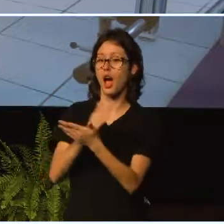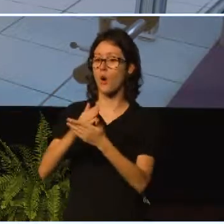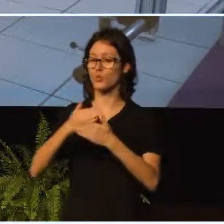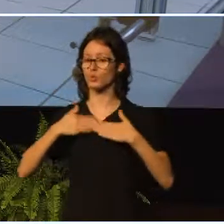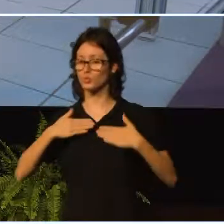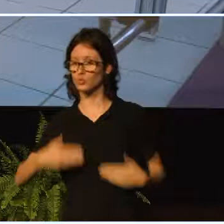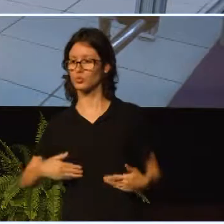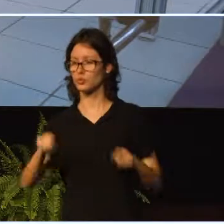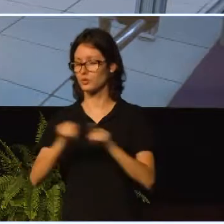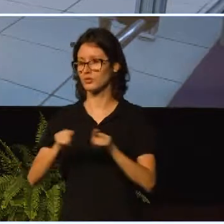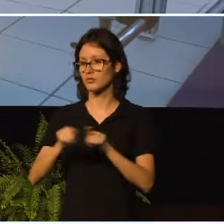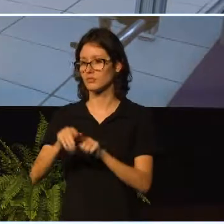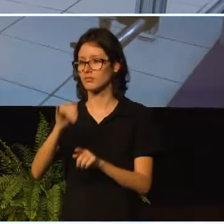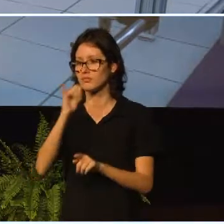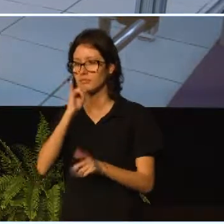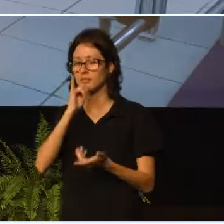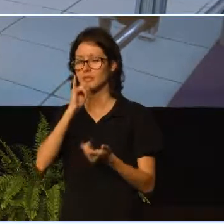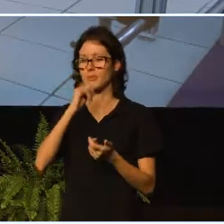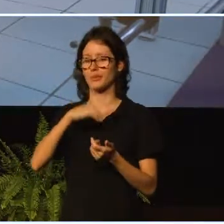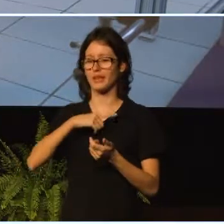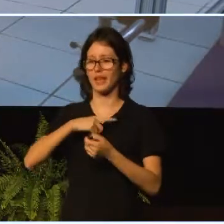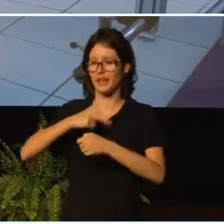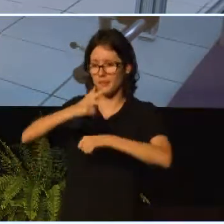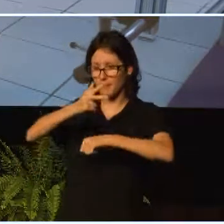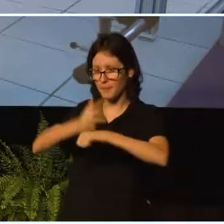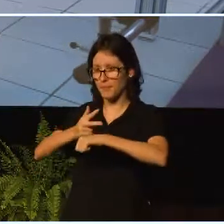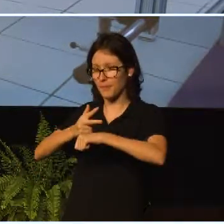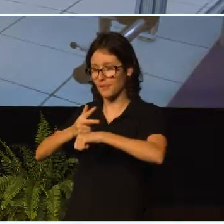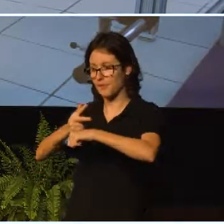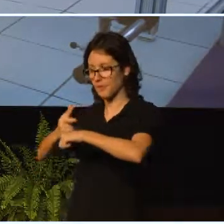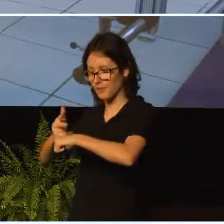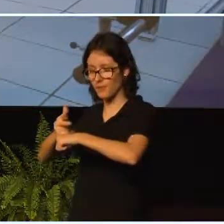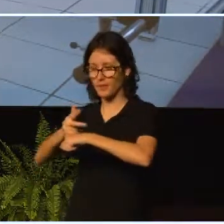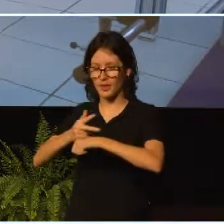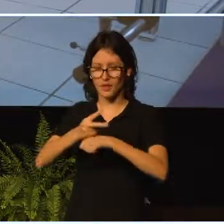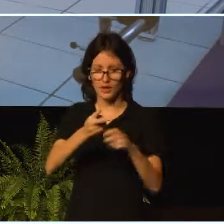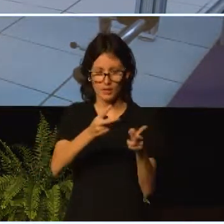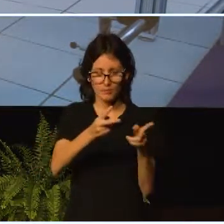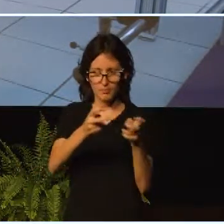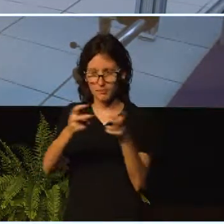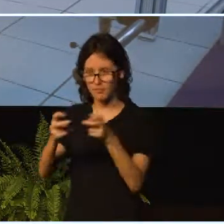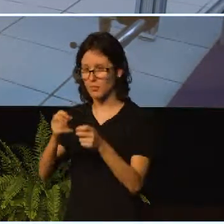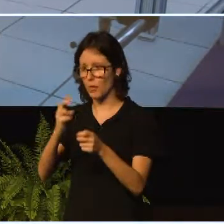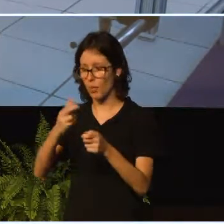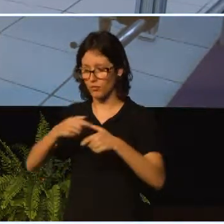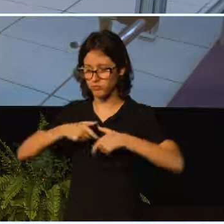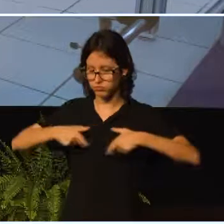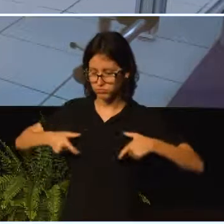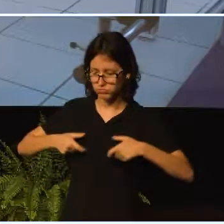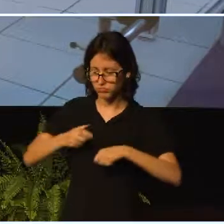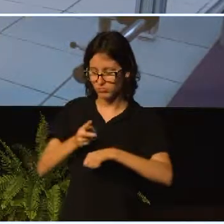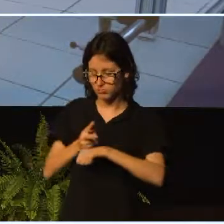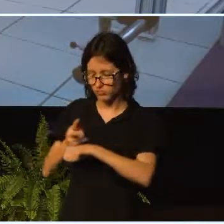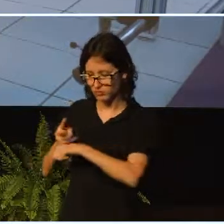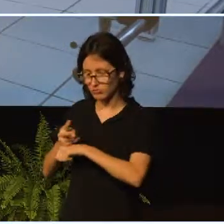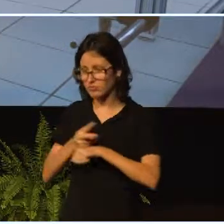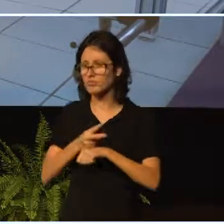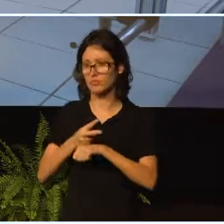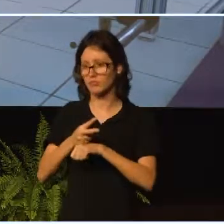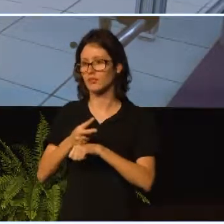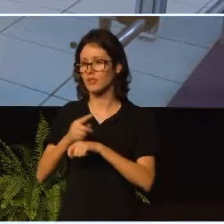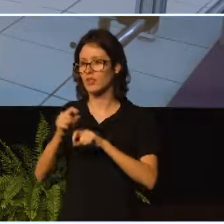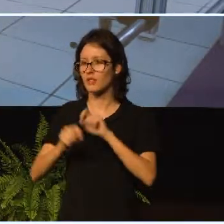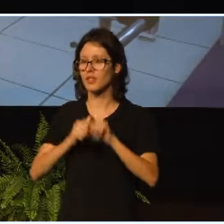corpo. Com câmeras de rastreamento, você rastreia o corpo da pessoa e faz com que